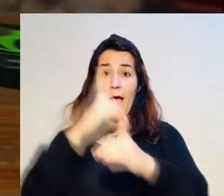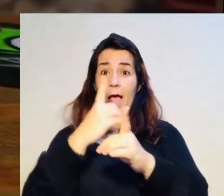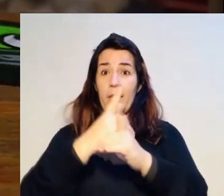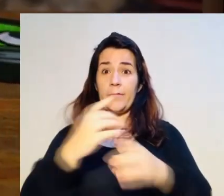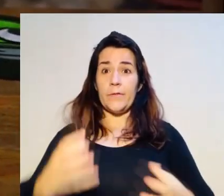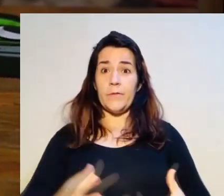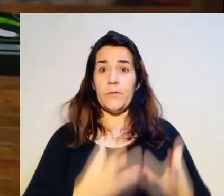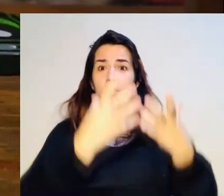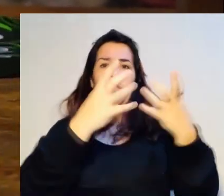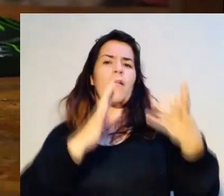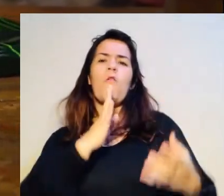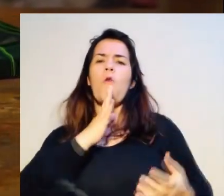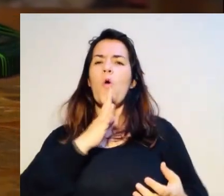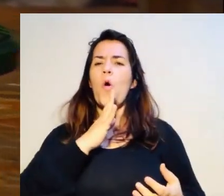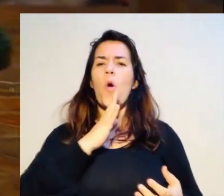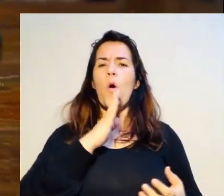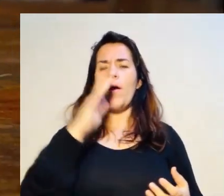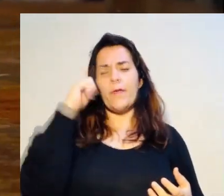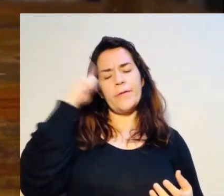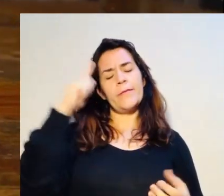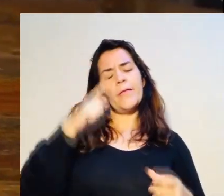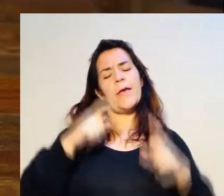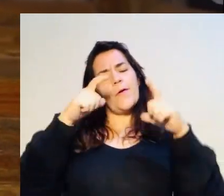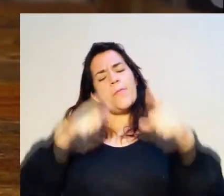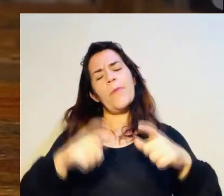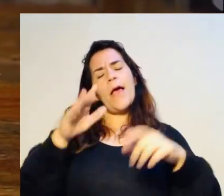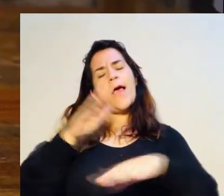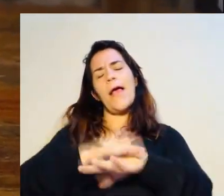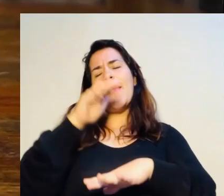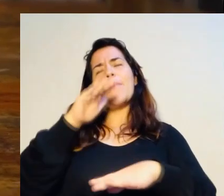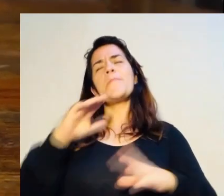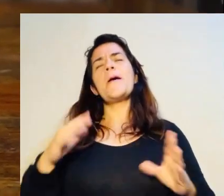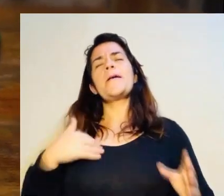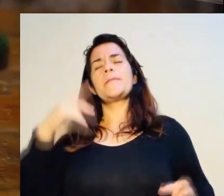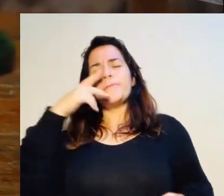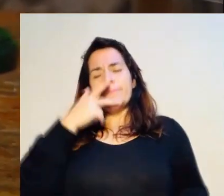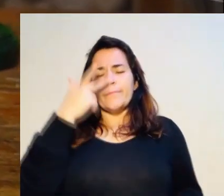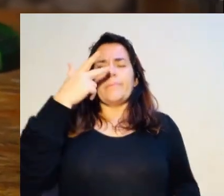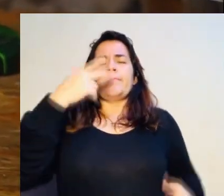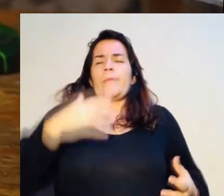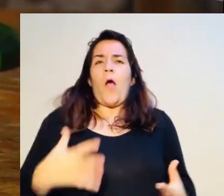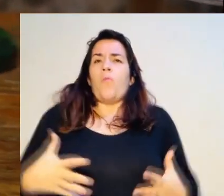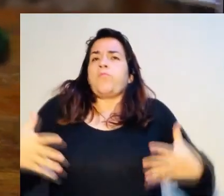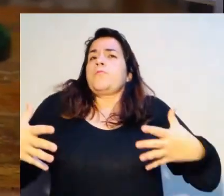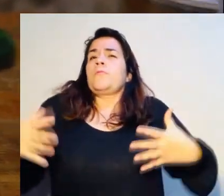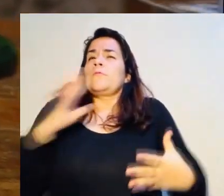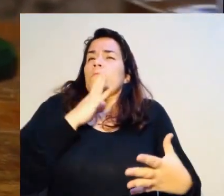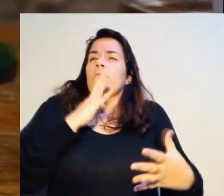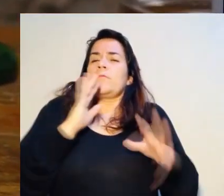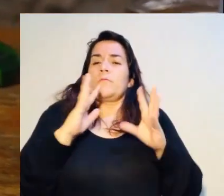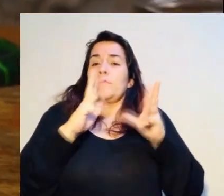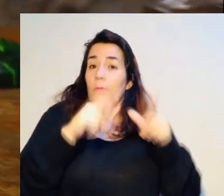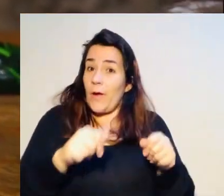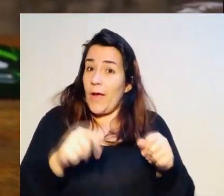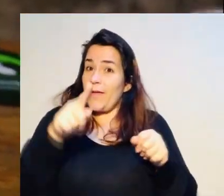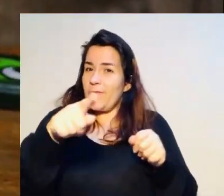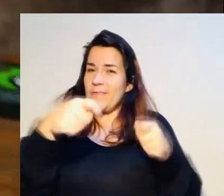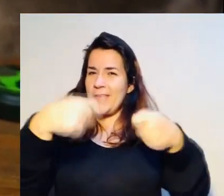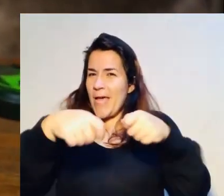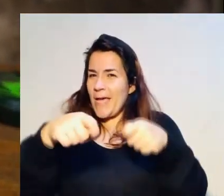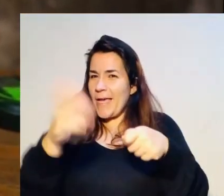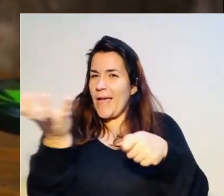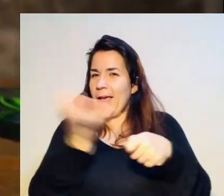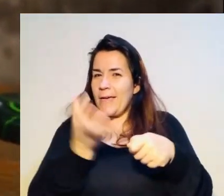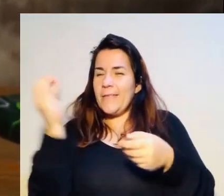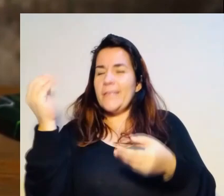acha tão pote cheio de conhecimento que não tem espaço para entrar mais. Mas se a gente permitir, sempre entra.